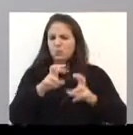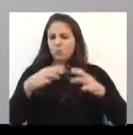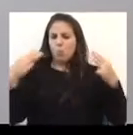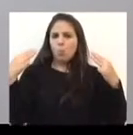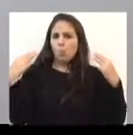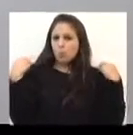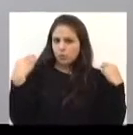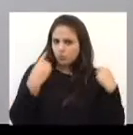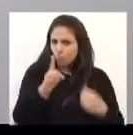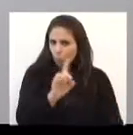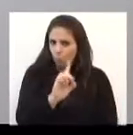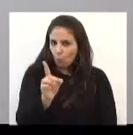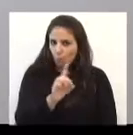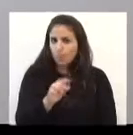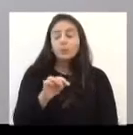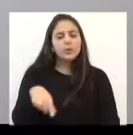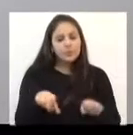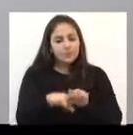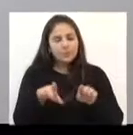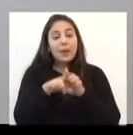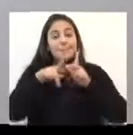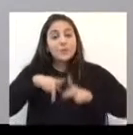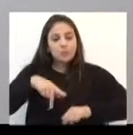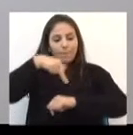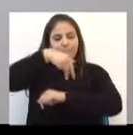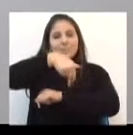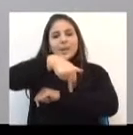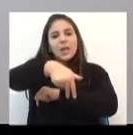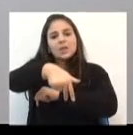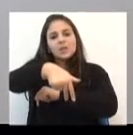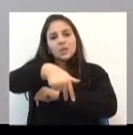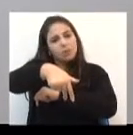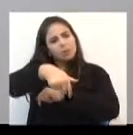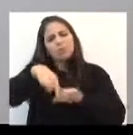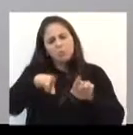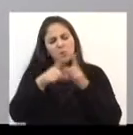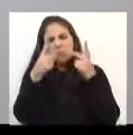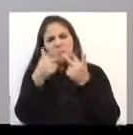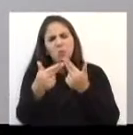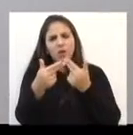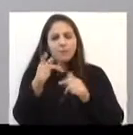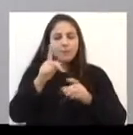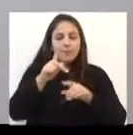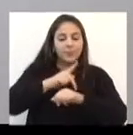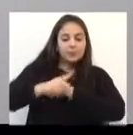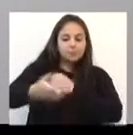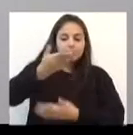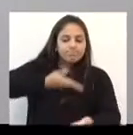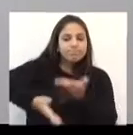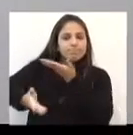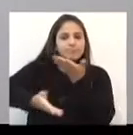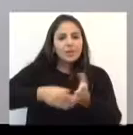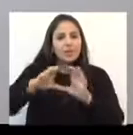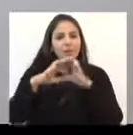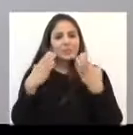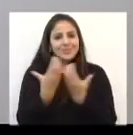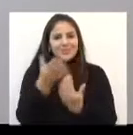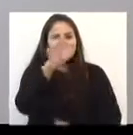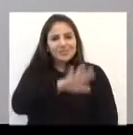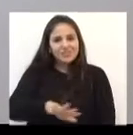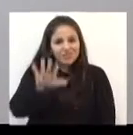também pela questão do pedestre, e que de certa forma o Passo Fundo esteja envolvido, né, a comunidade como um